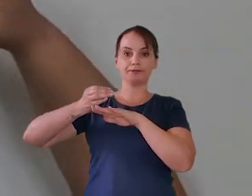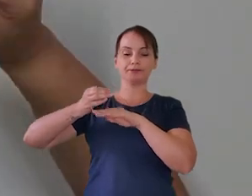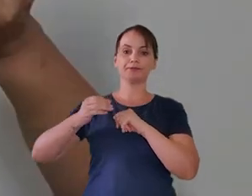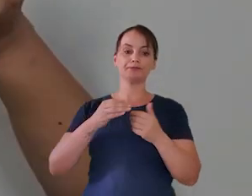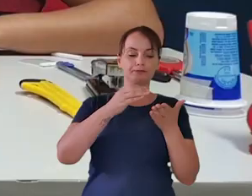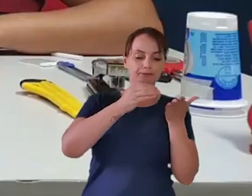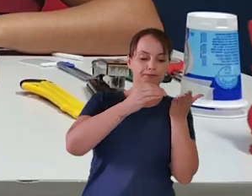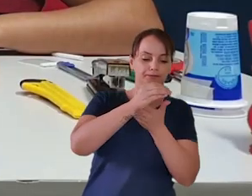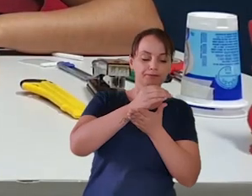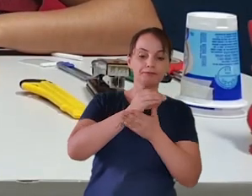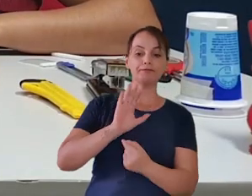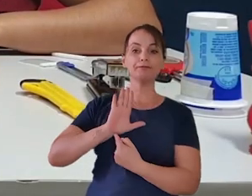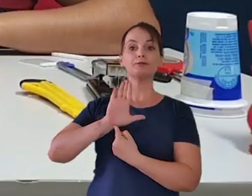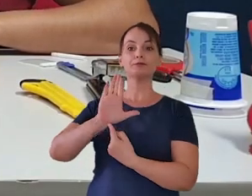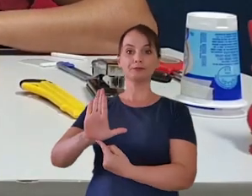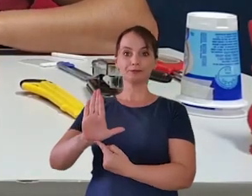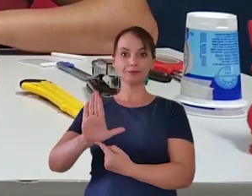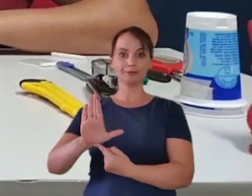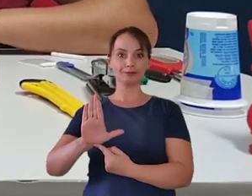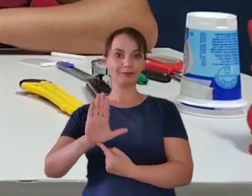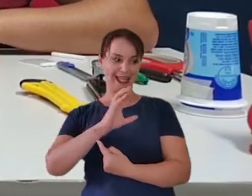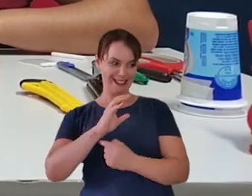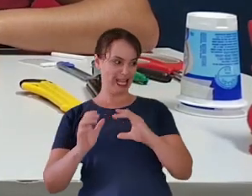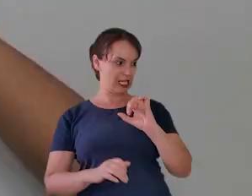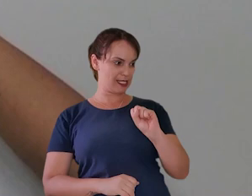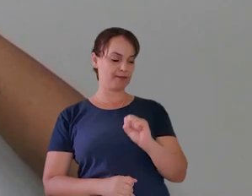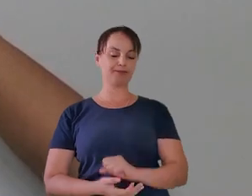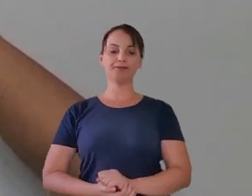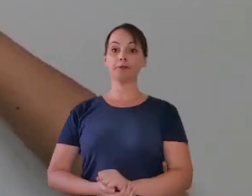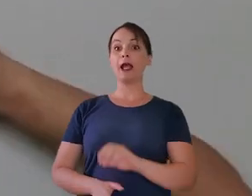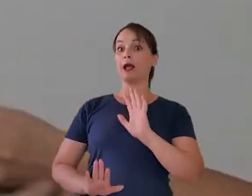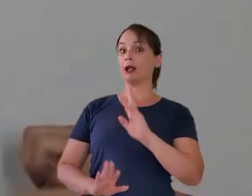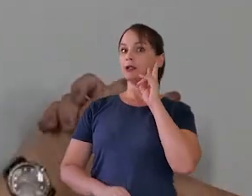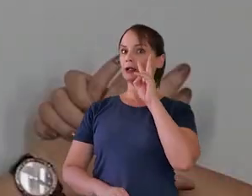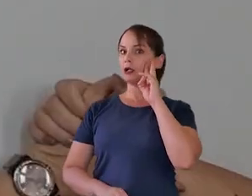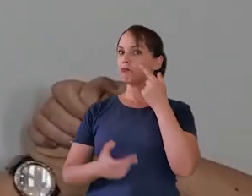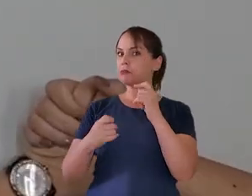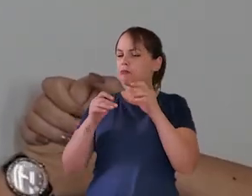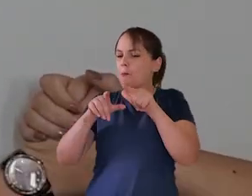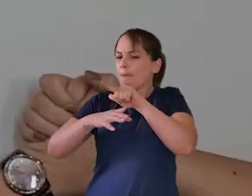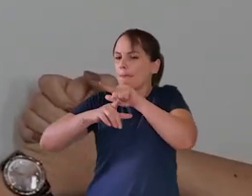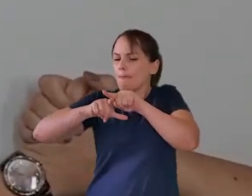Ele vai ficar dessa forma, né, Cris? Vai. Lembrando que tem que ficar bem alinhado.